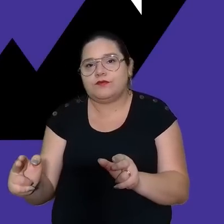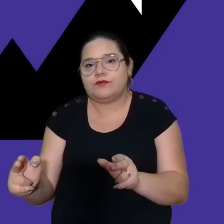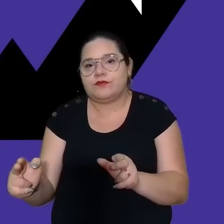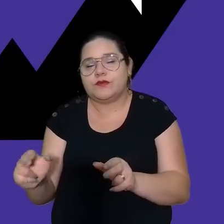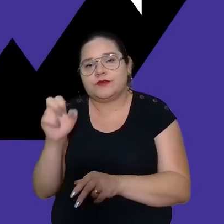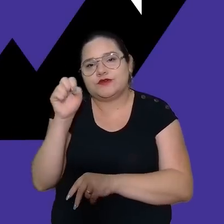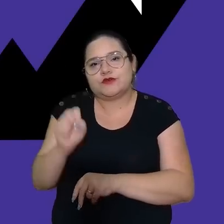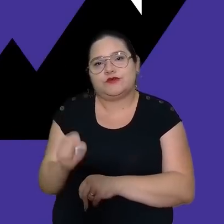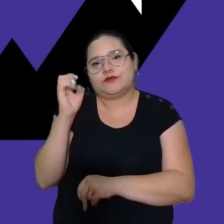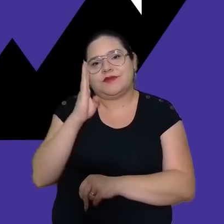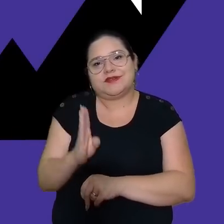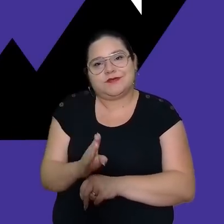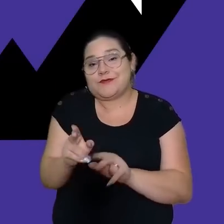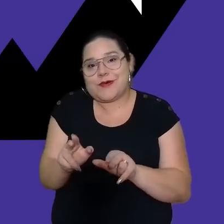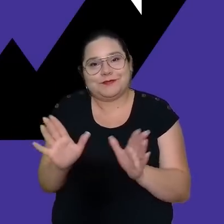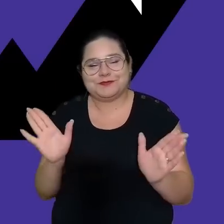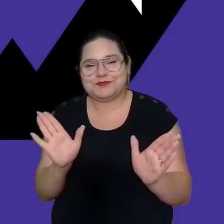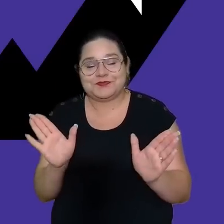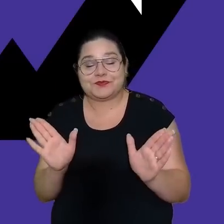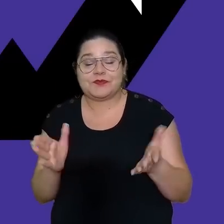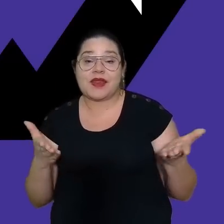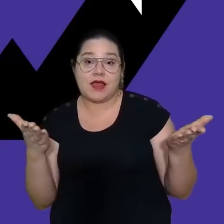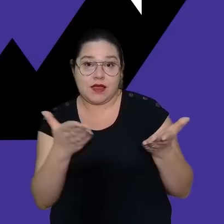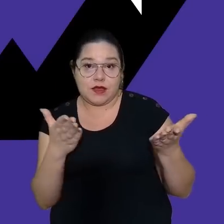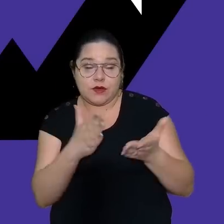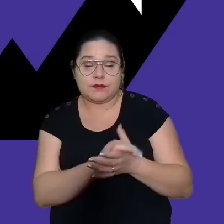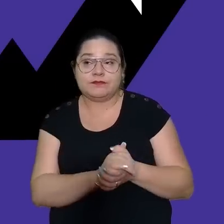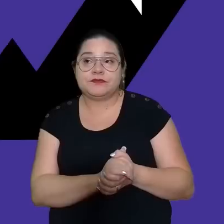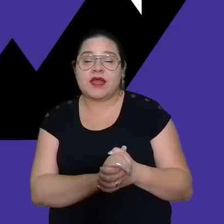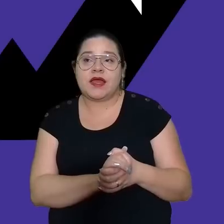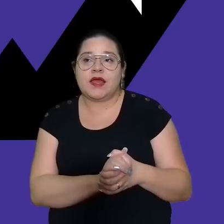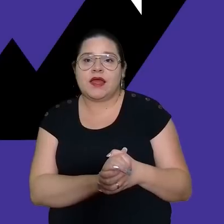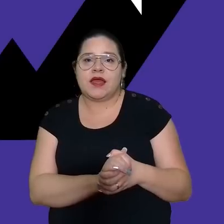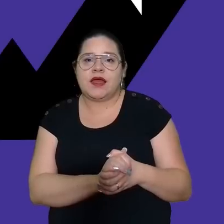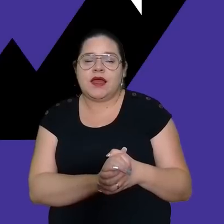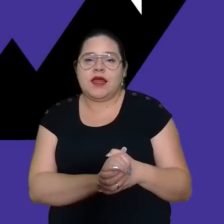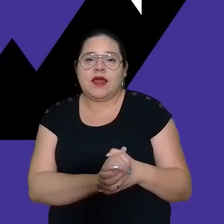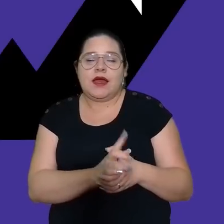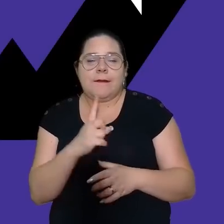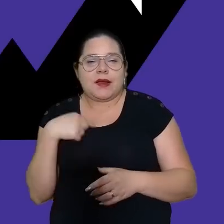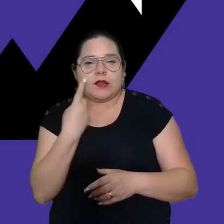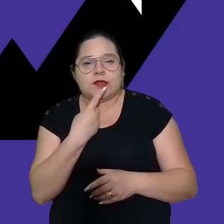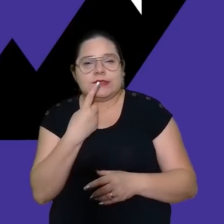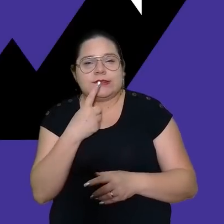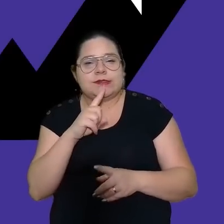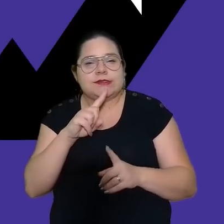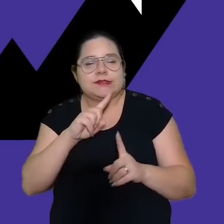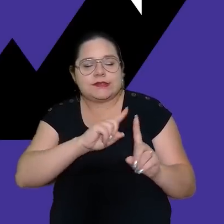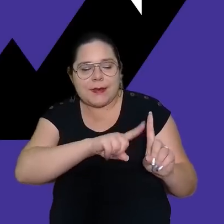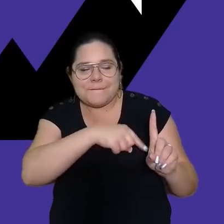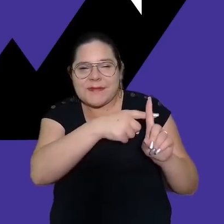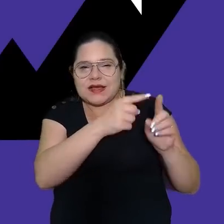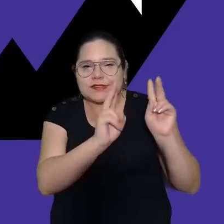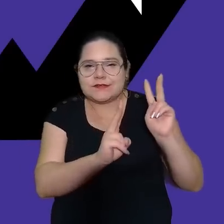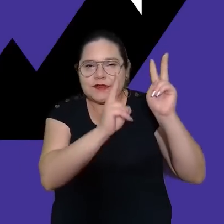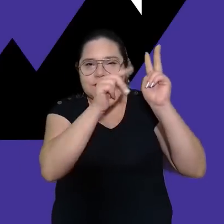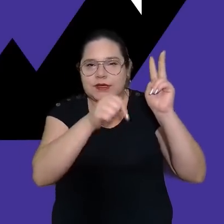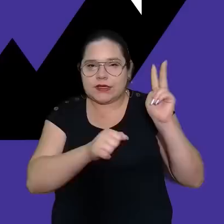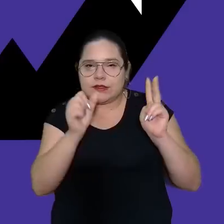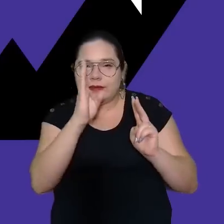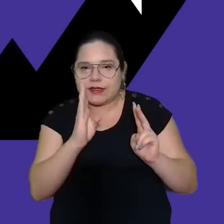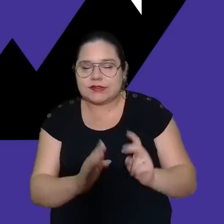Brasil. Agora, ponto para a gente adicionar valor aqui no Brasil,